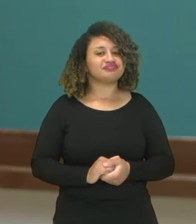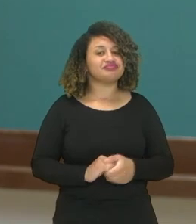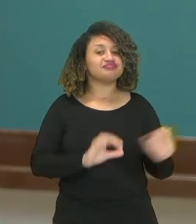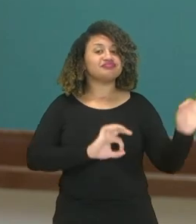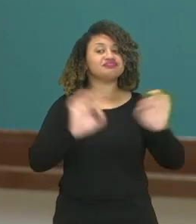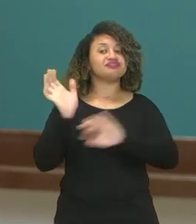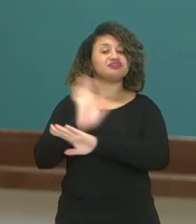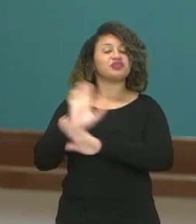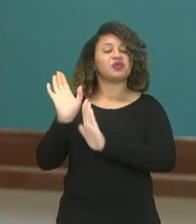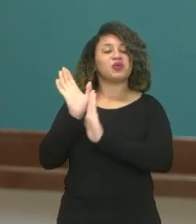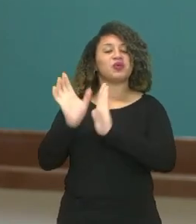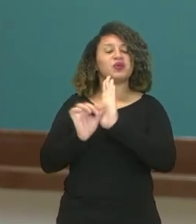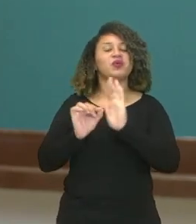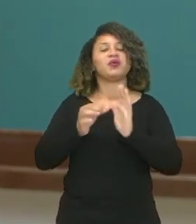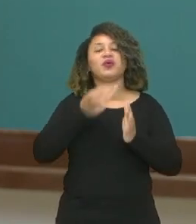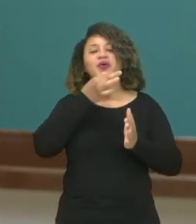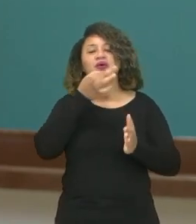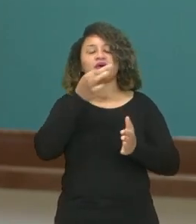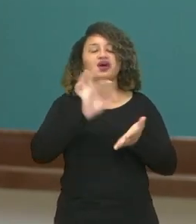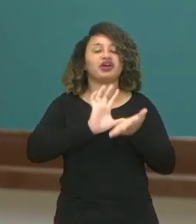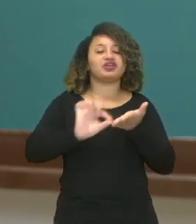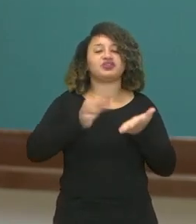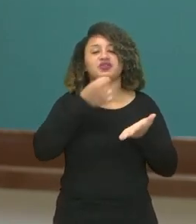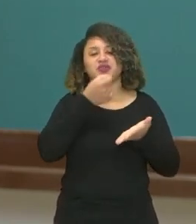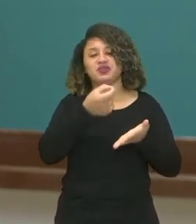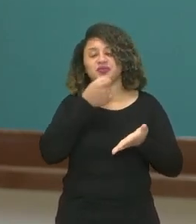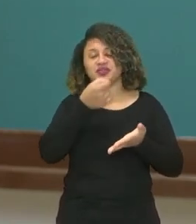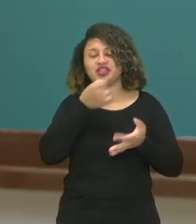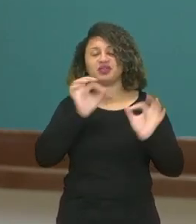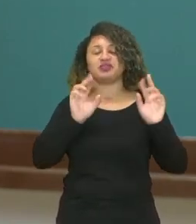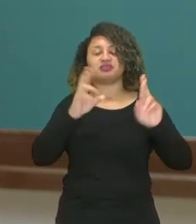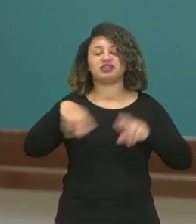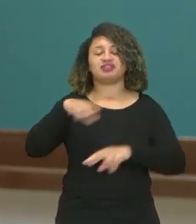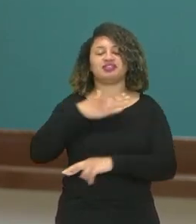Neste vídeo, falamos sobre artigo de opinião. Espero que vocês tenham